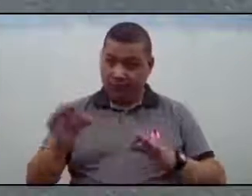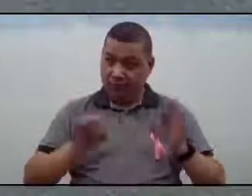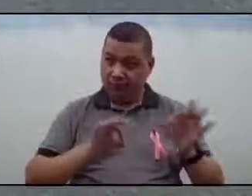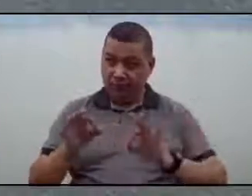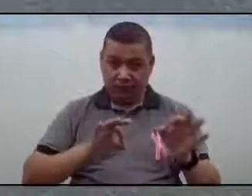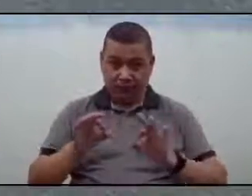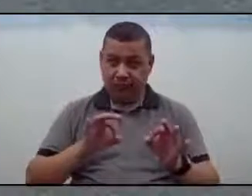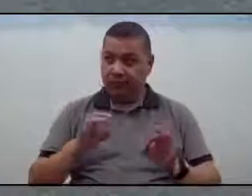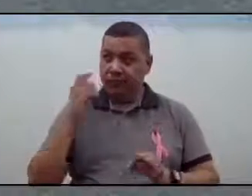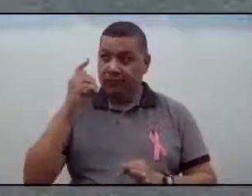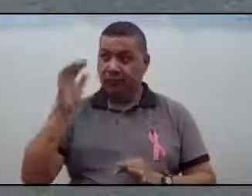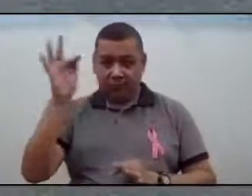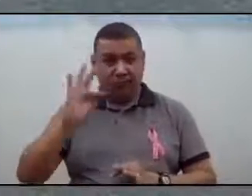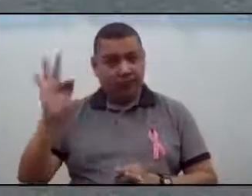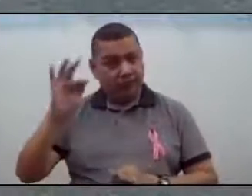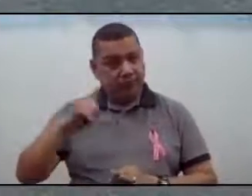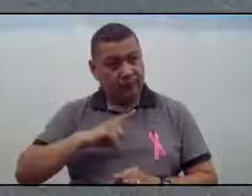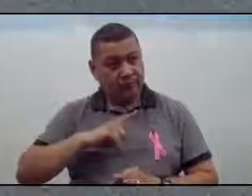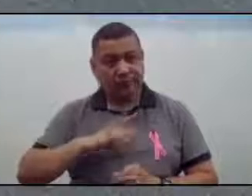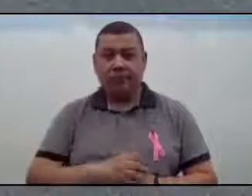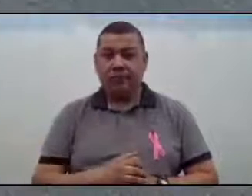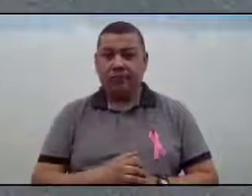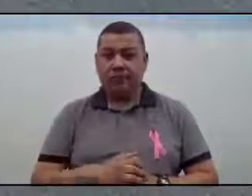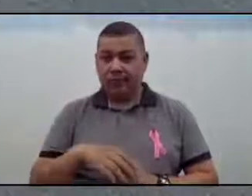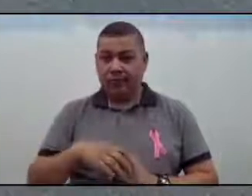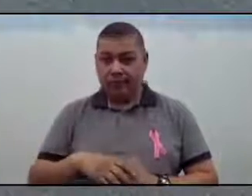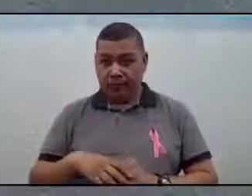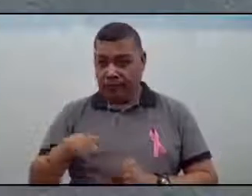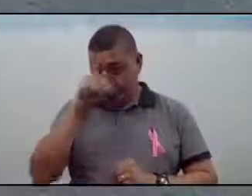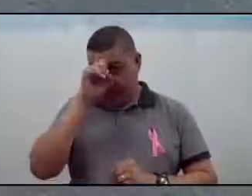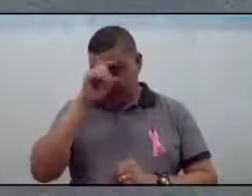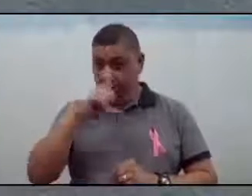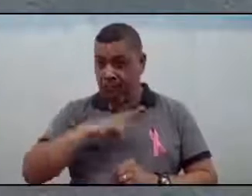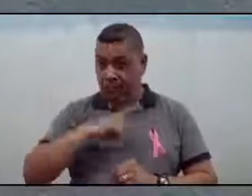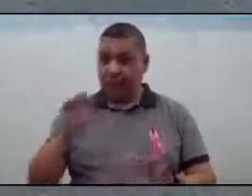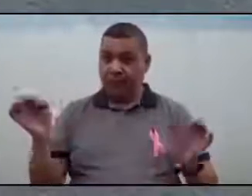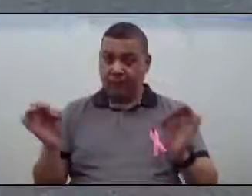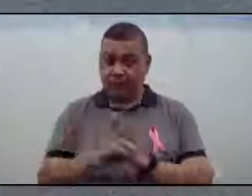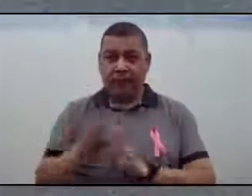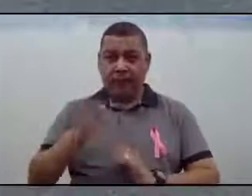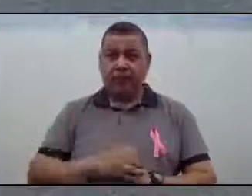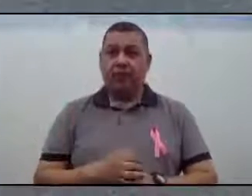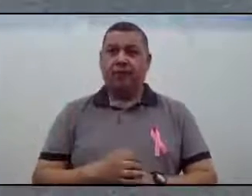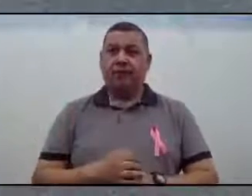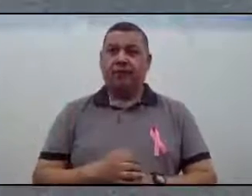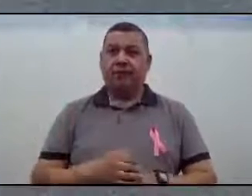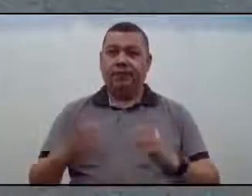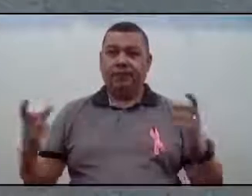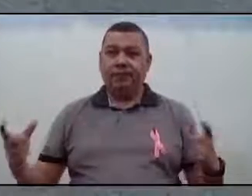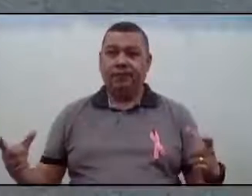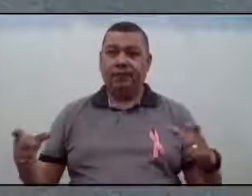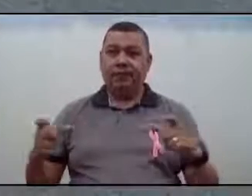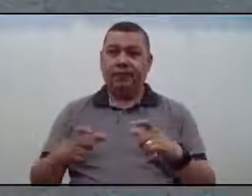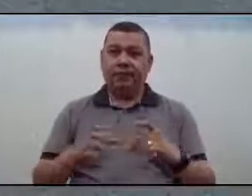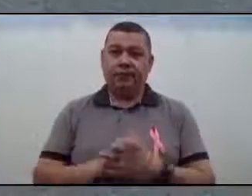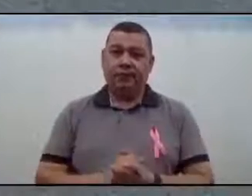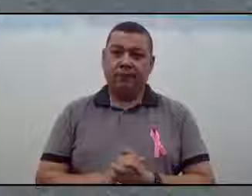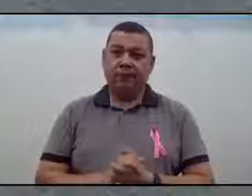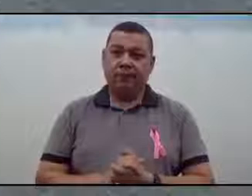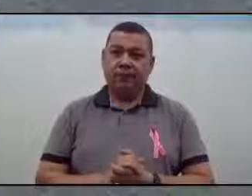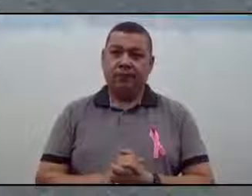Cristina, quando realmente o seu hospital estiver funcionando, irá diminuir e muito